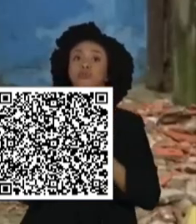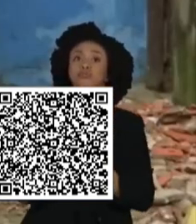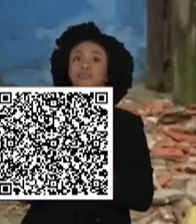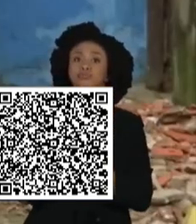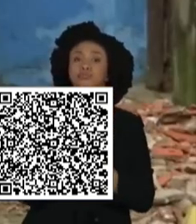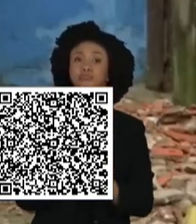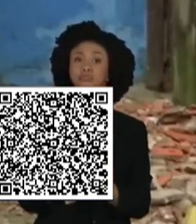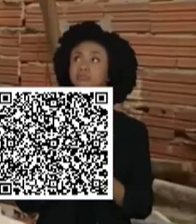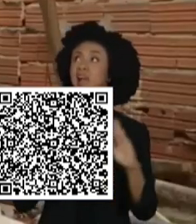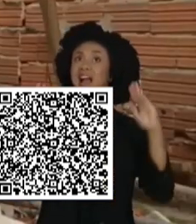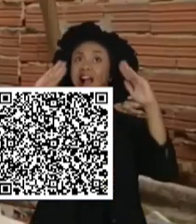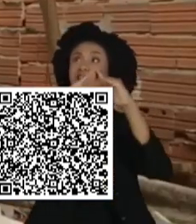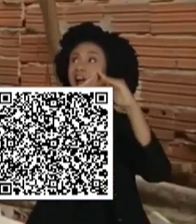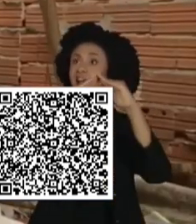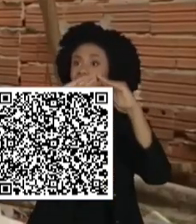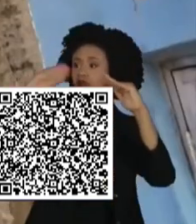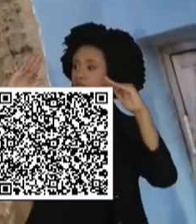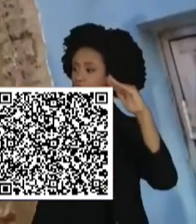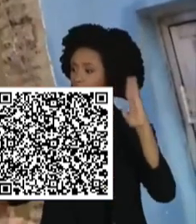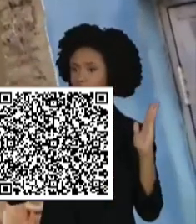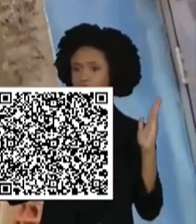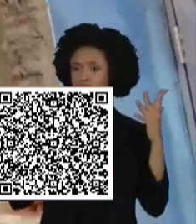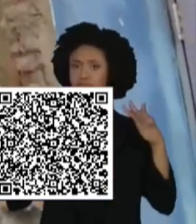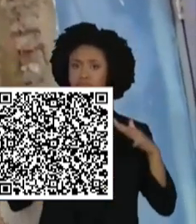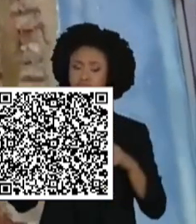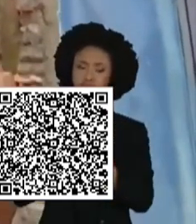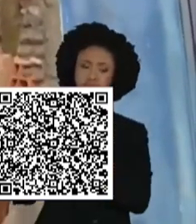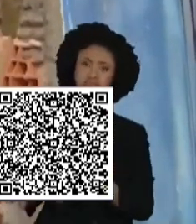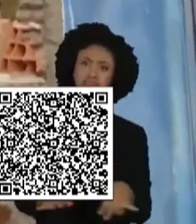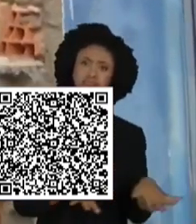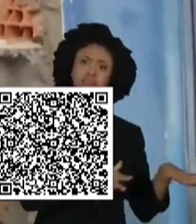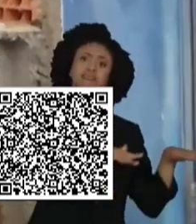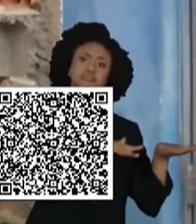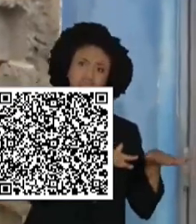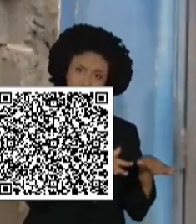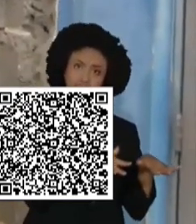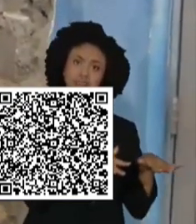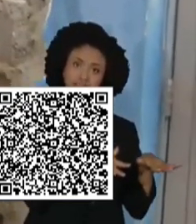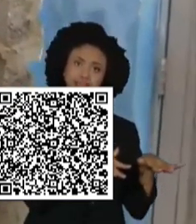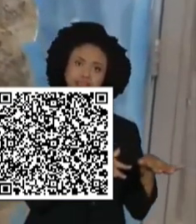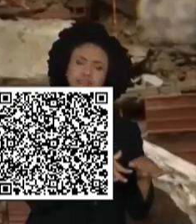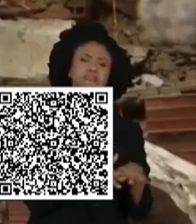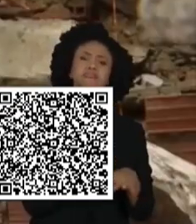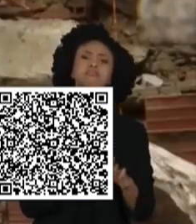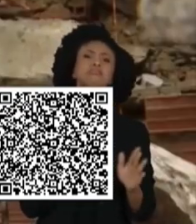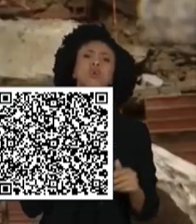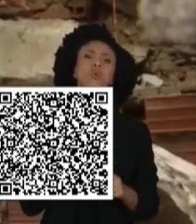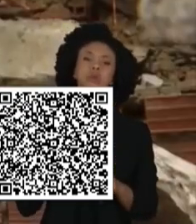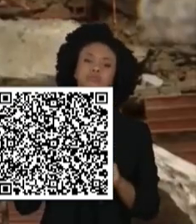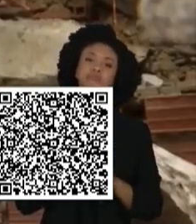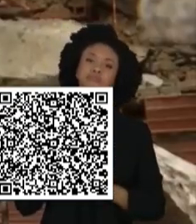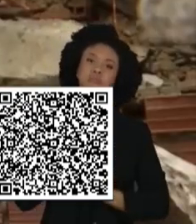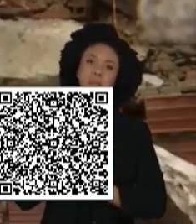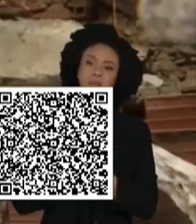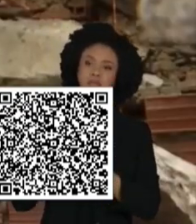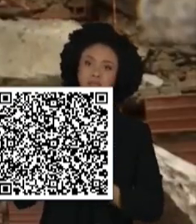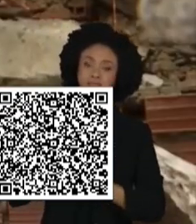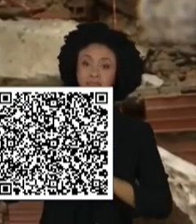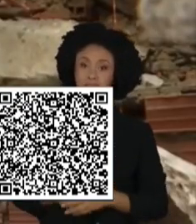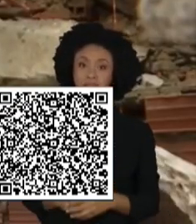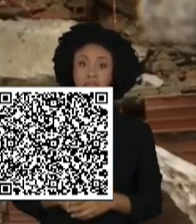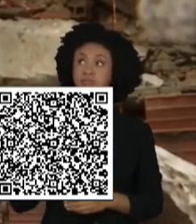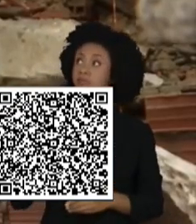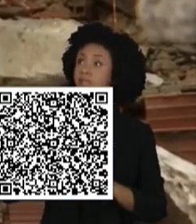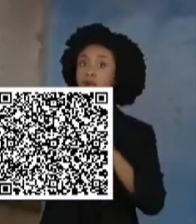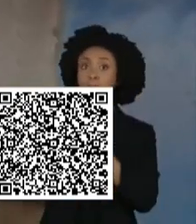Nelson. Todo o restante, incluindo as paredes, foi arrastado pela correnteza no início do mês. Ele mora nesse mesmo